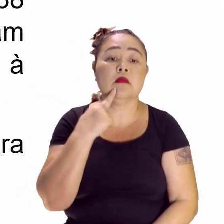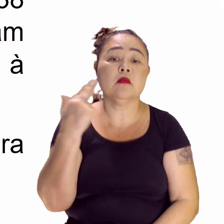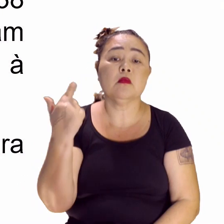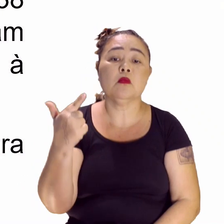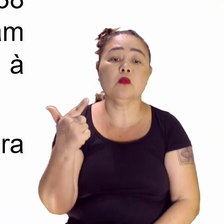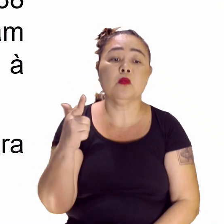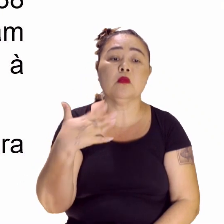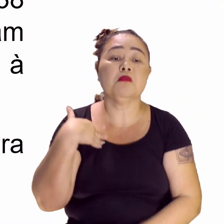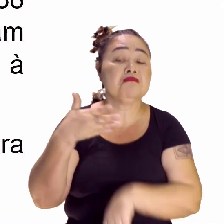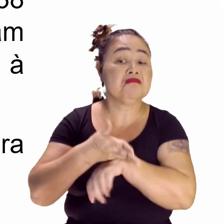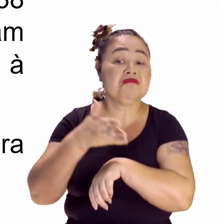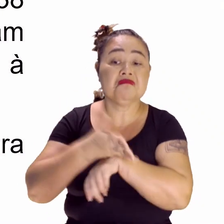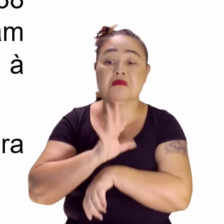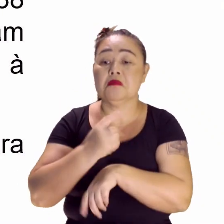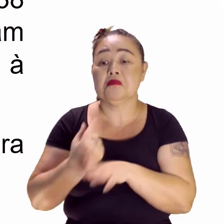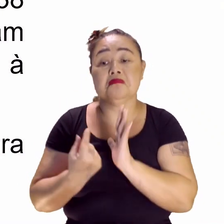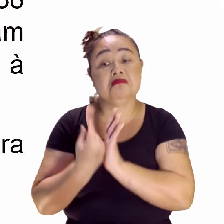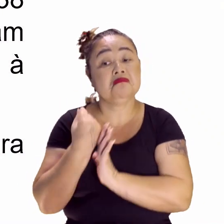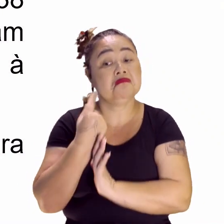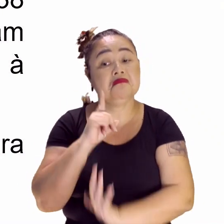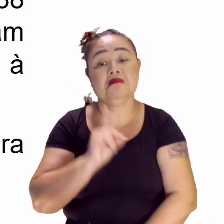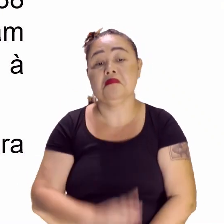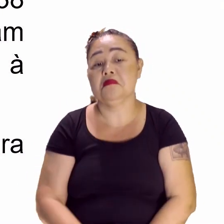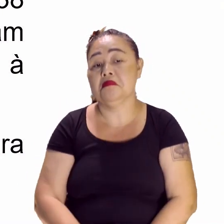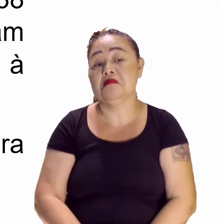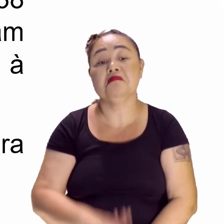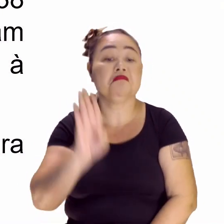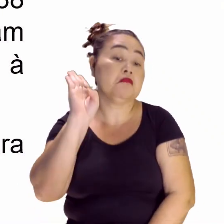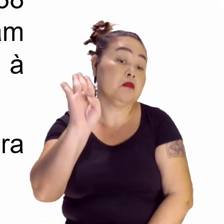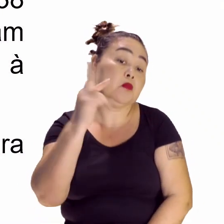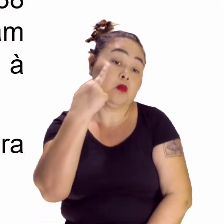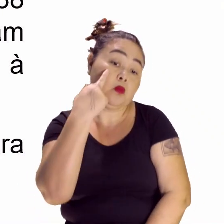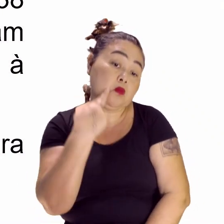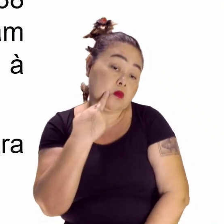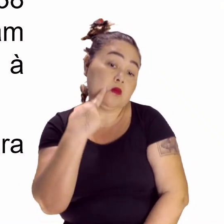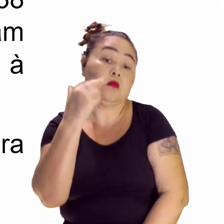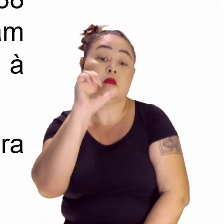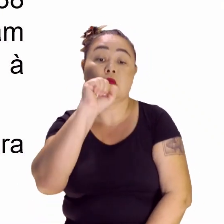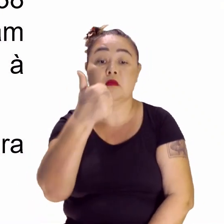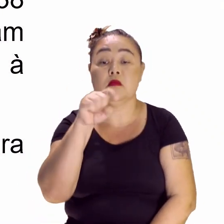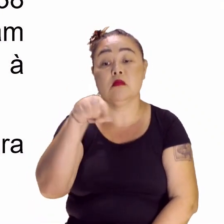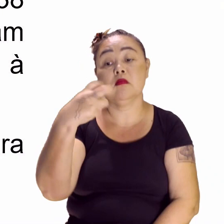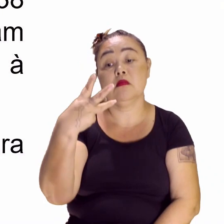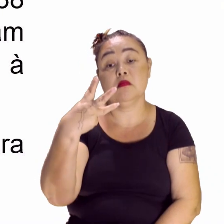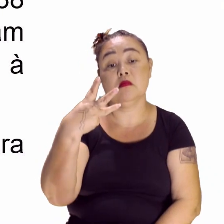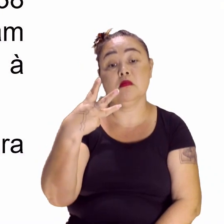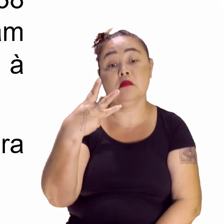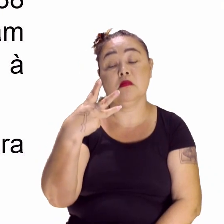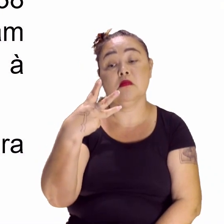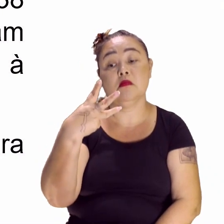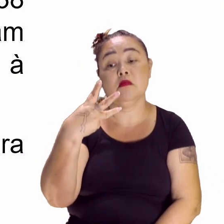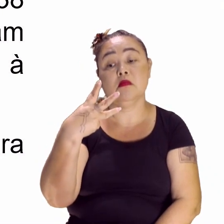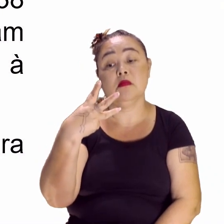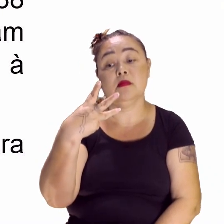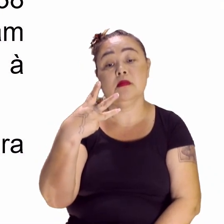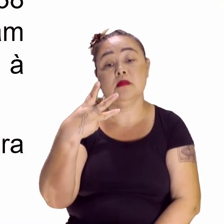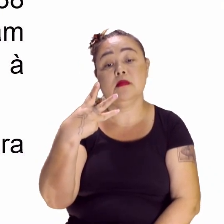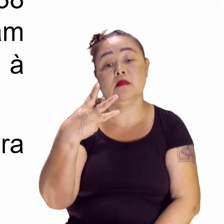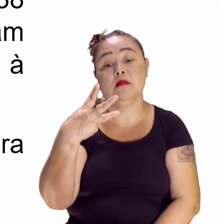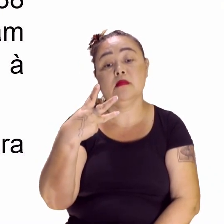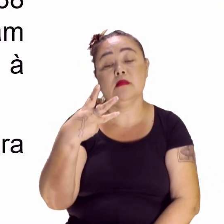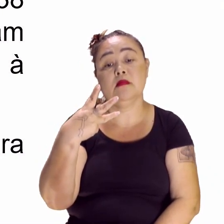Não há muita participação na economia. B. Rondônia, em Rondônia, né?